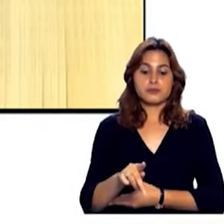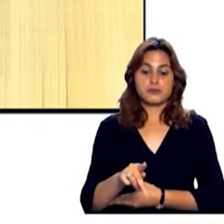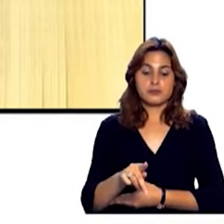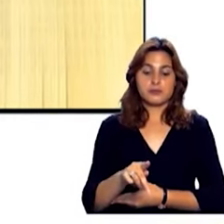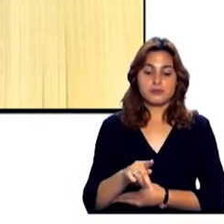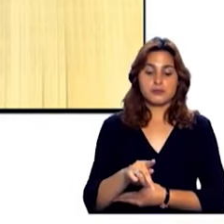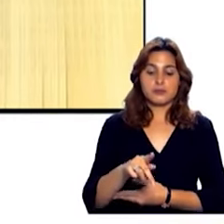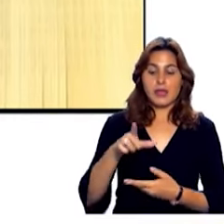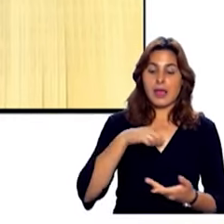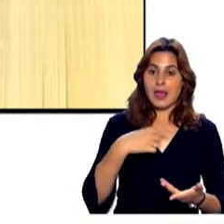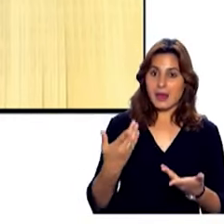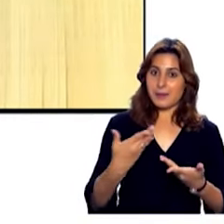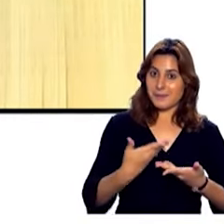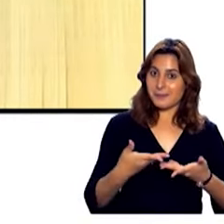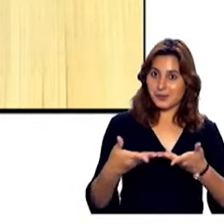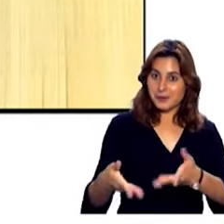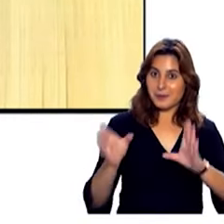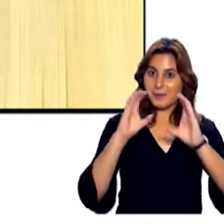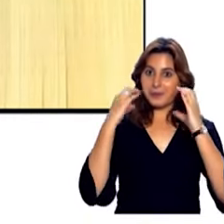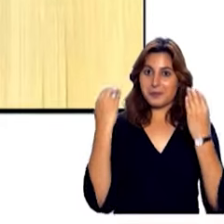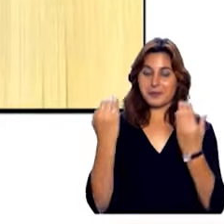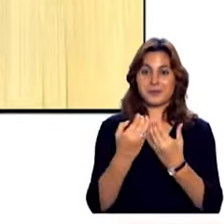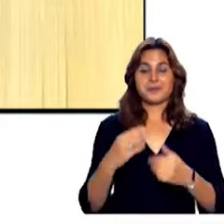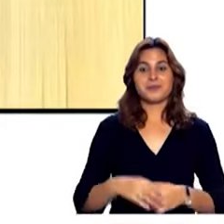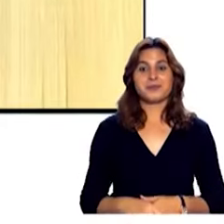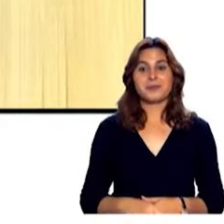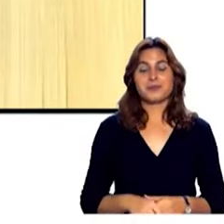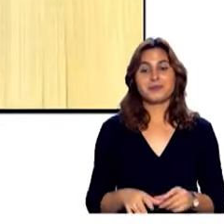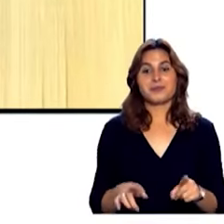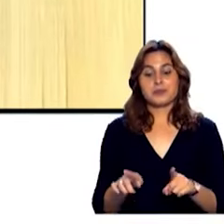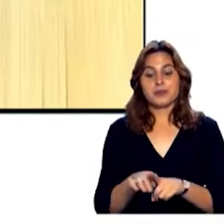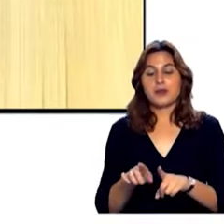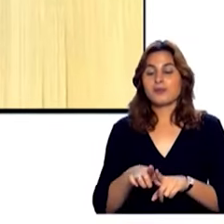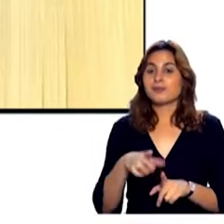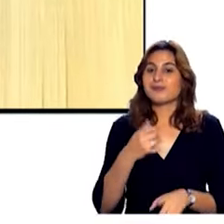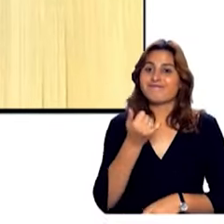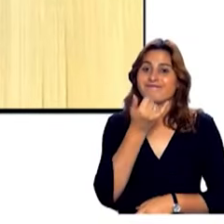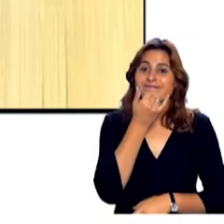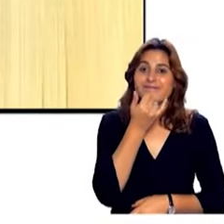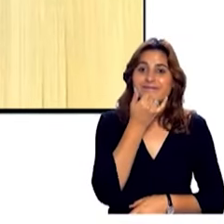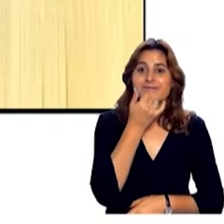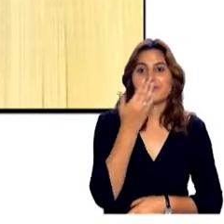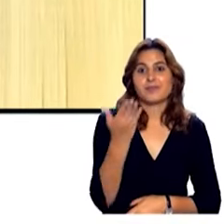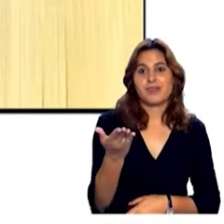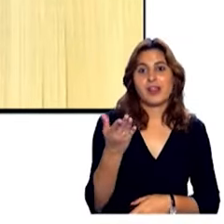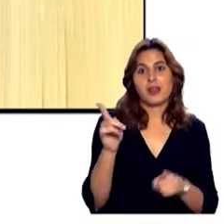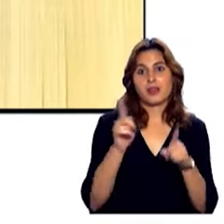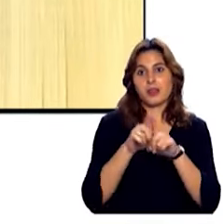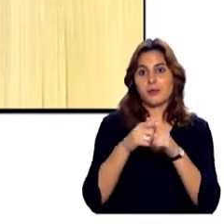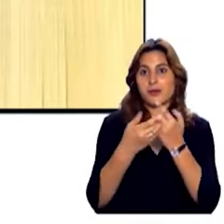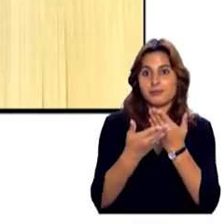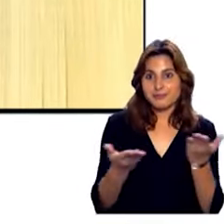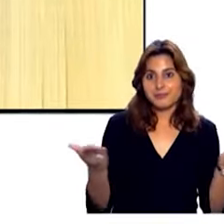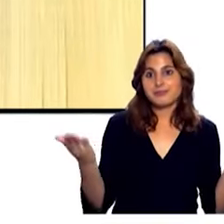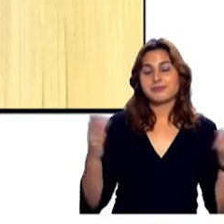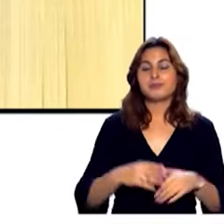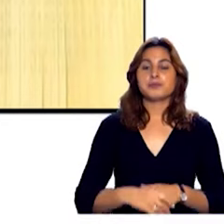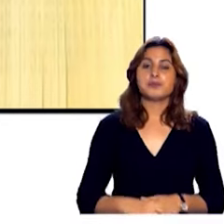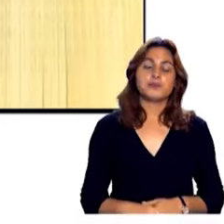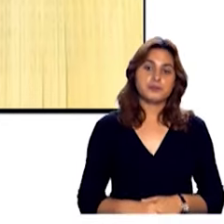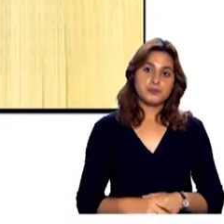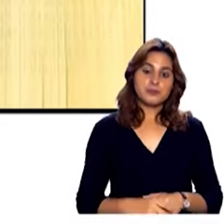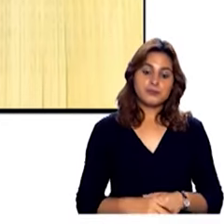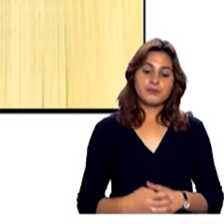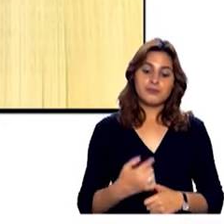Aren congresso também devo pedir desculpas a ele e a você eh eu me